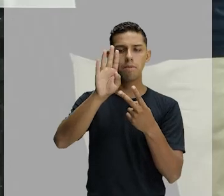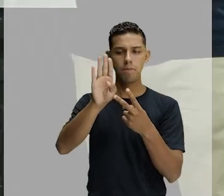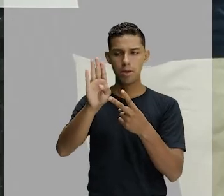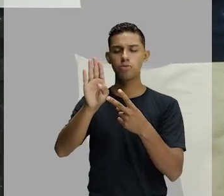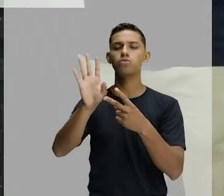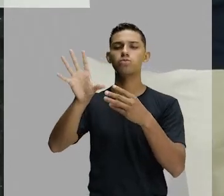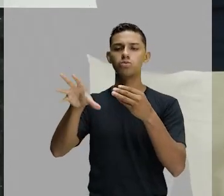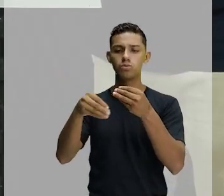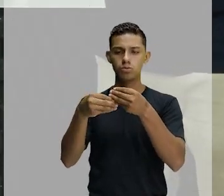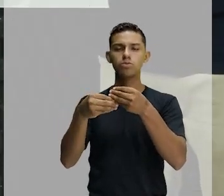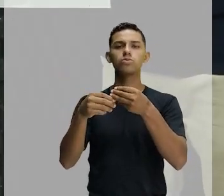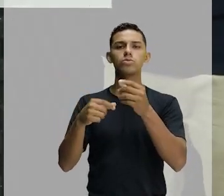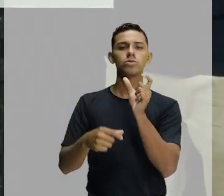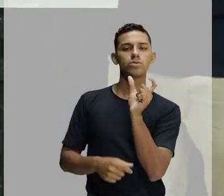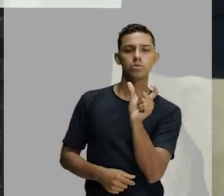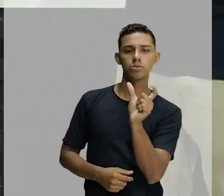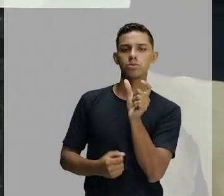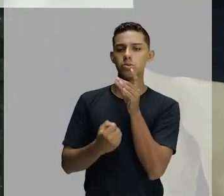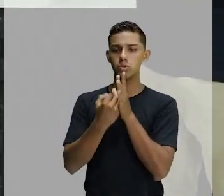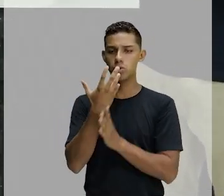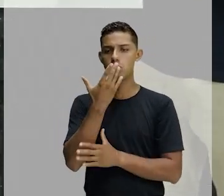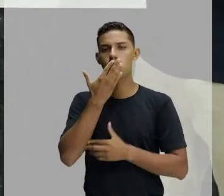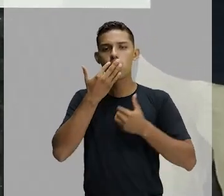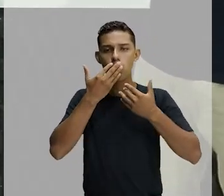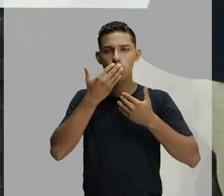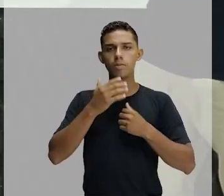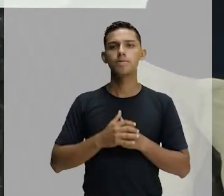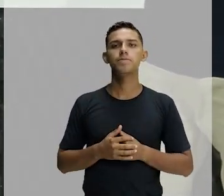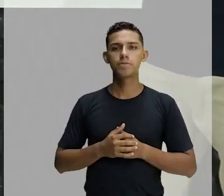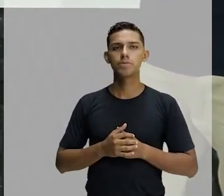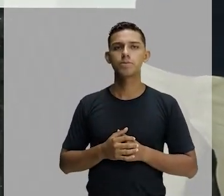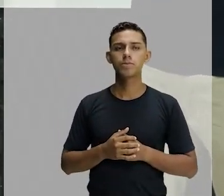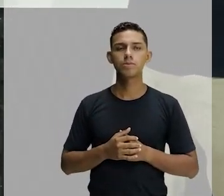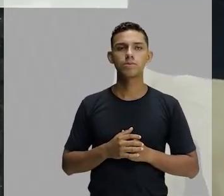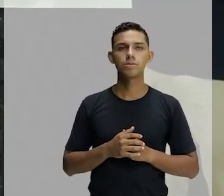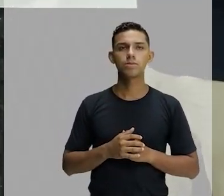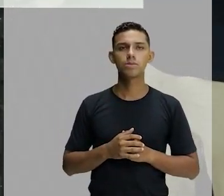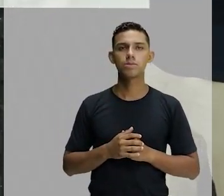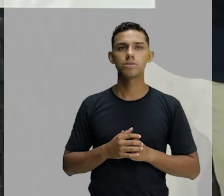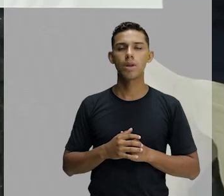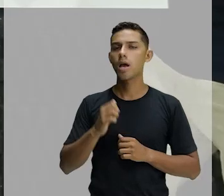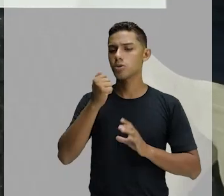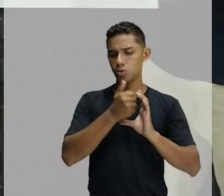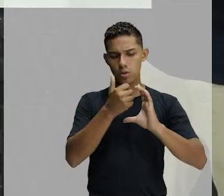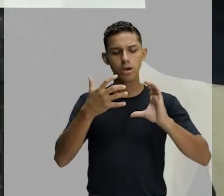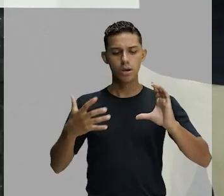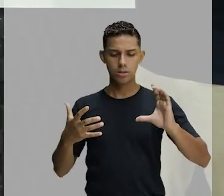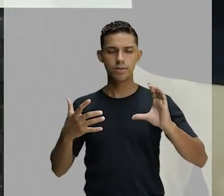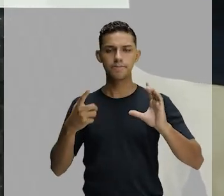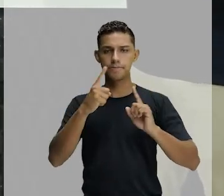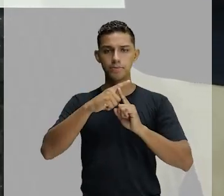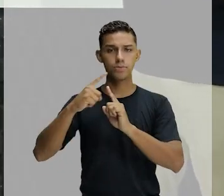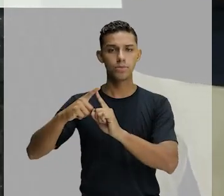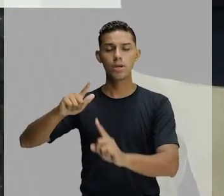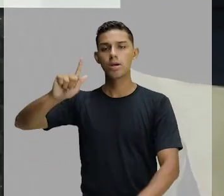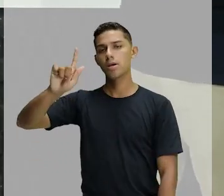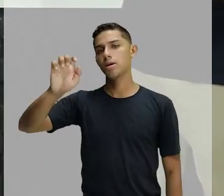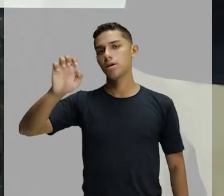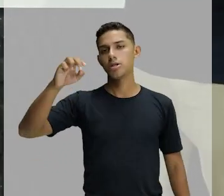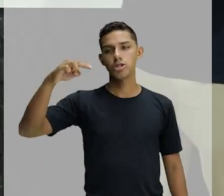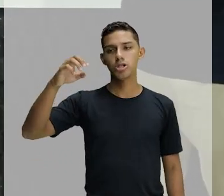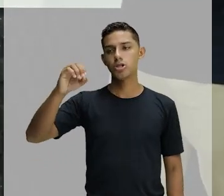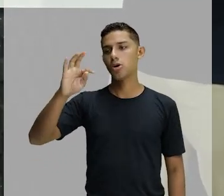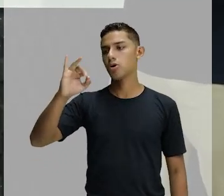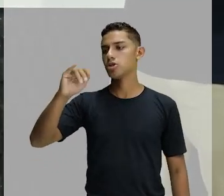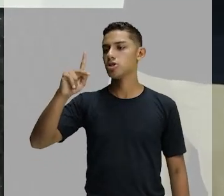contribuir para a produção de pigmento. Aliás, para a produção da sua característica. O alelo V vai